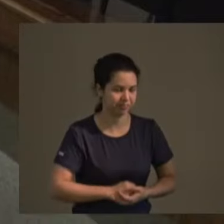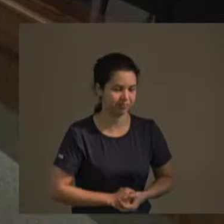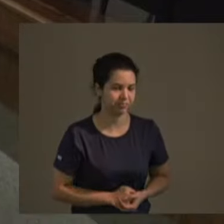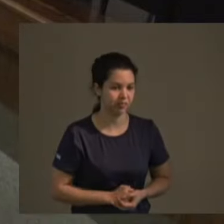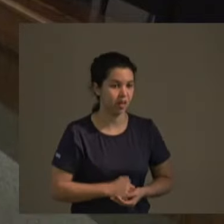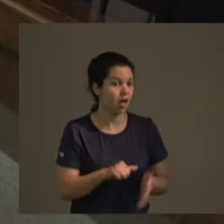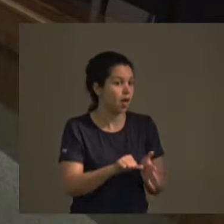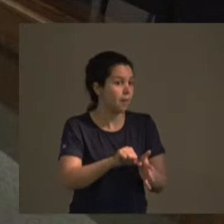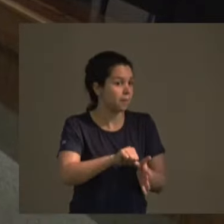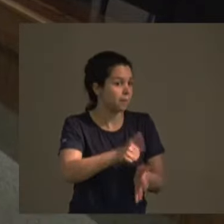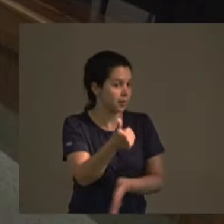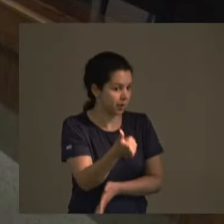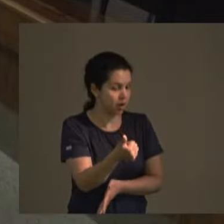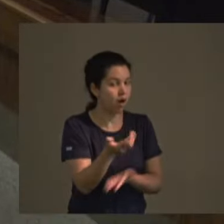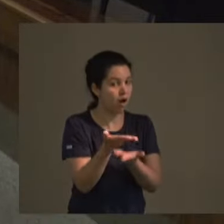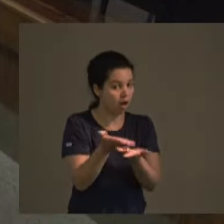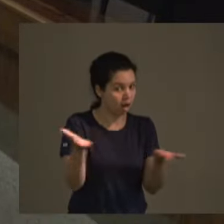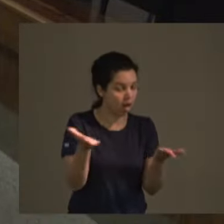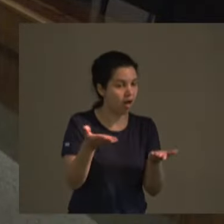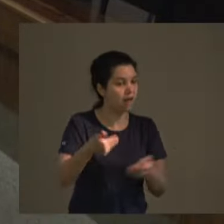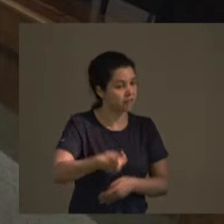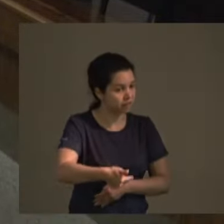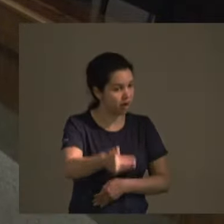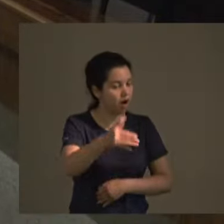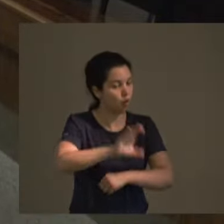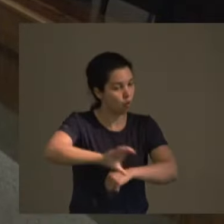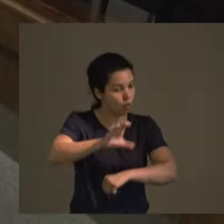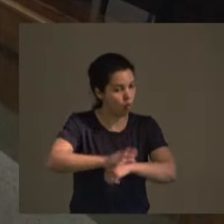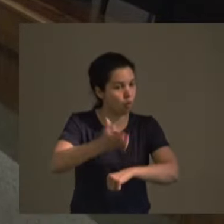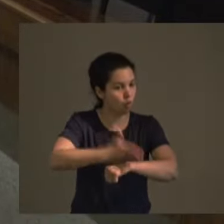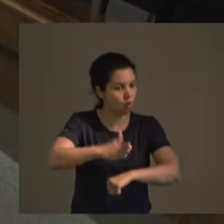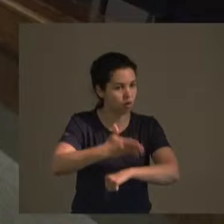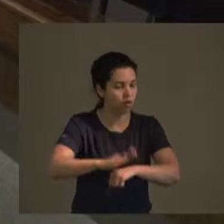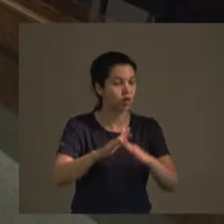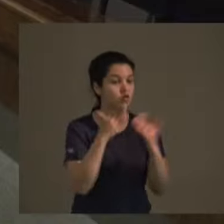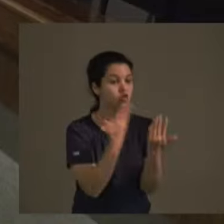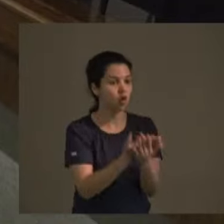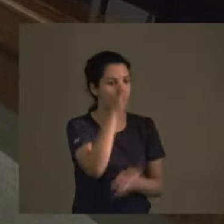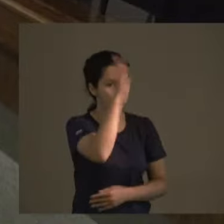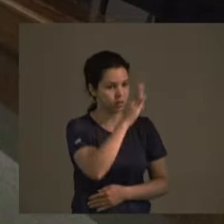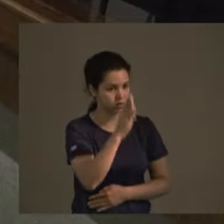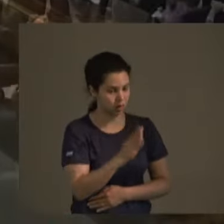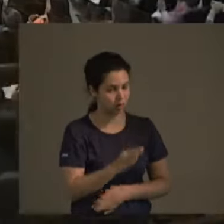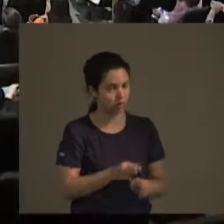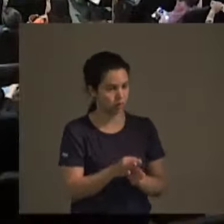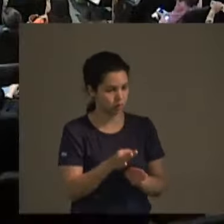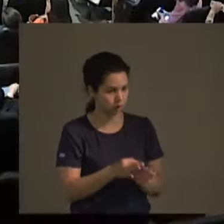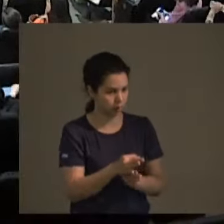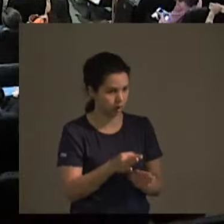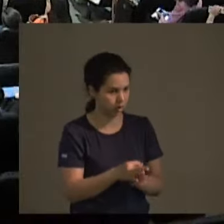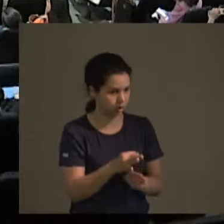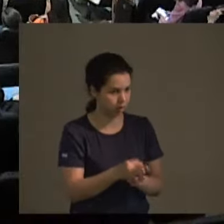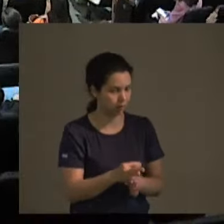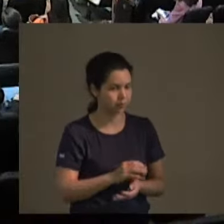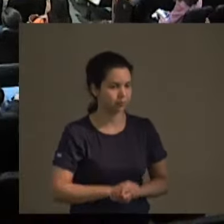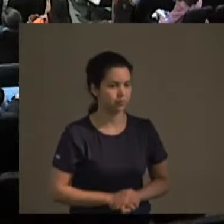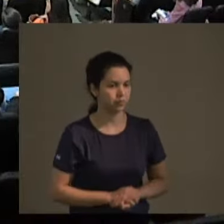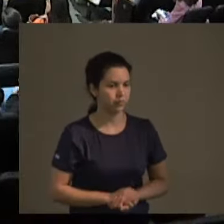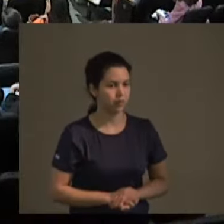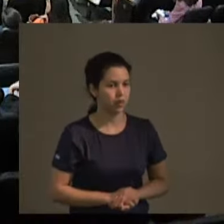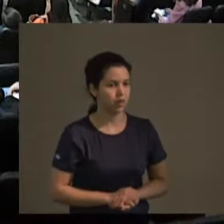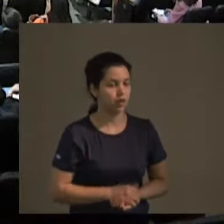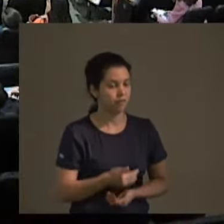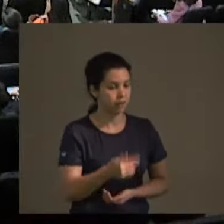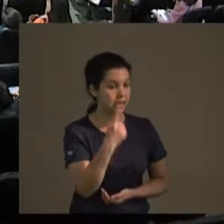a primeira vez que serão capacitados pela Escola Nacional de Conselheiros Tutelares, né, essa capacitação para 15